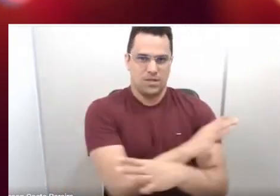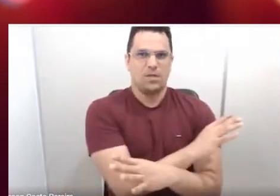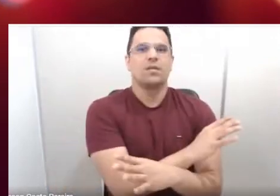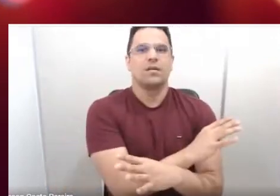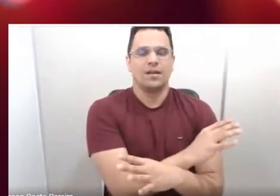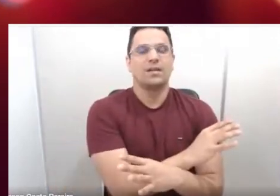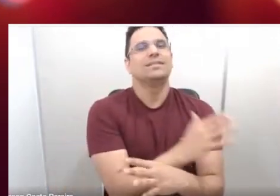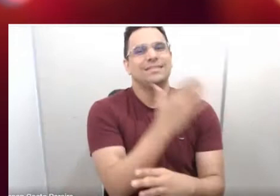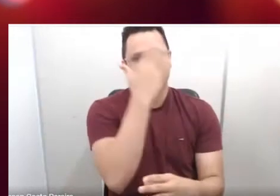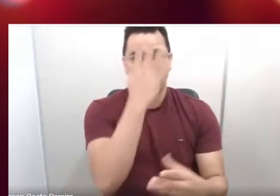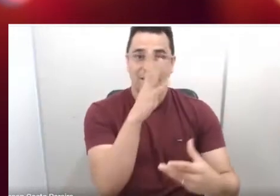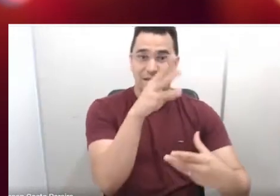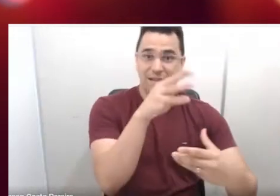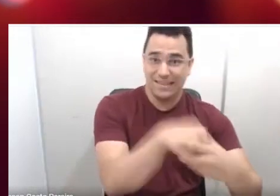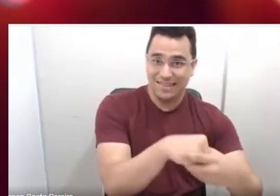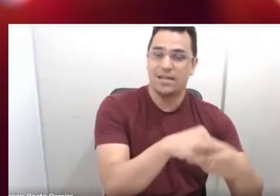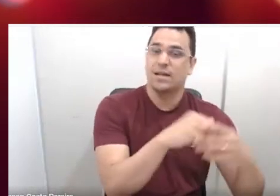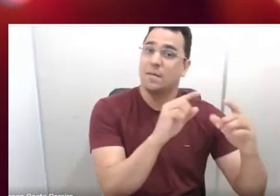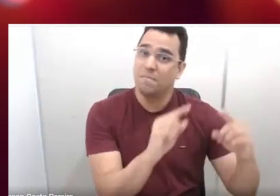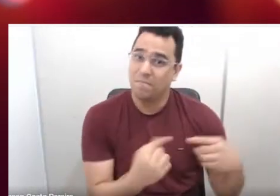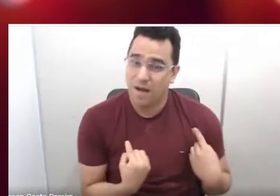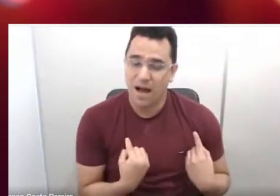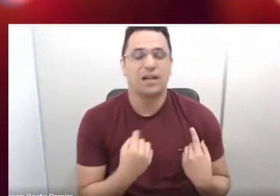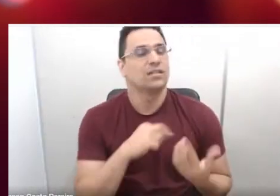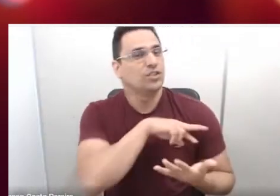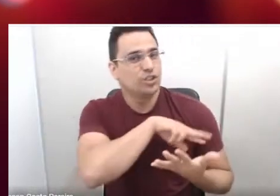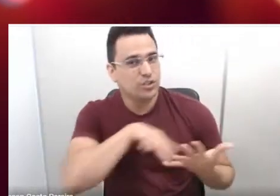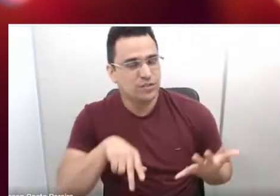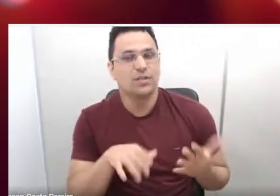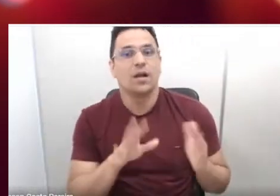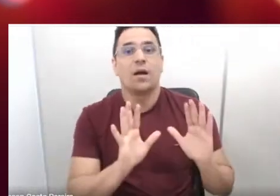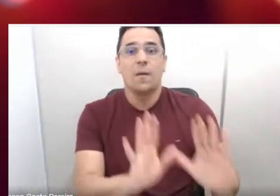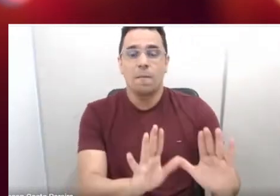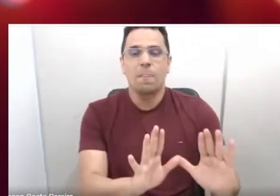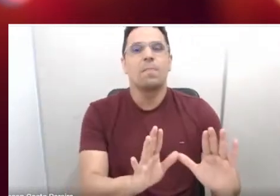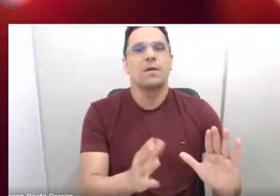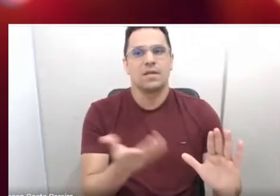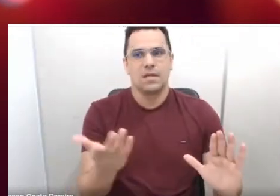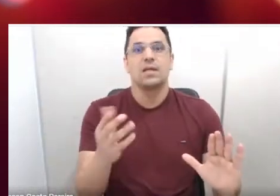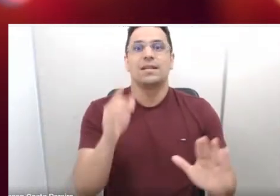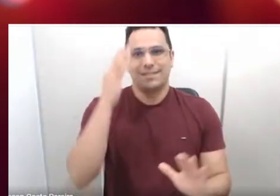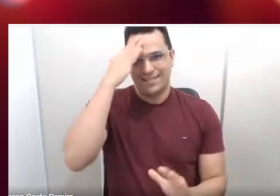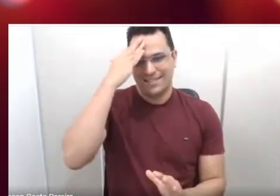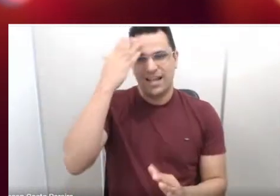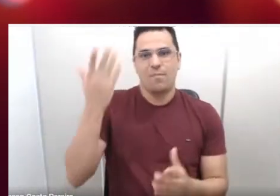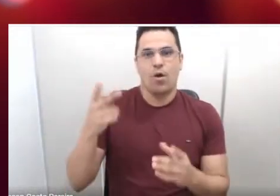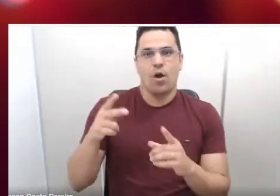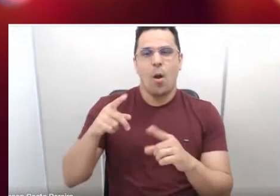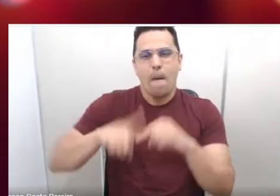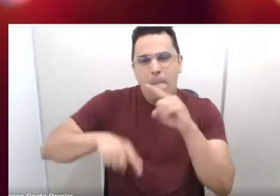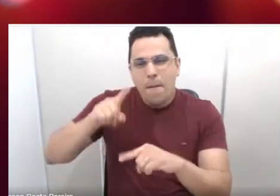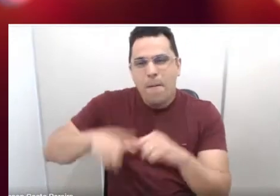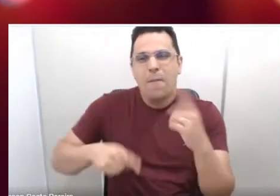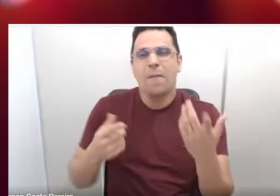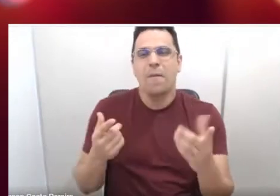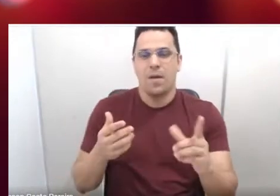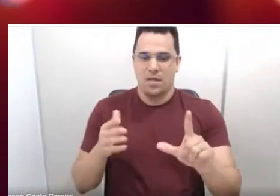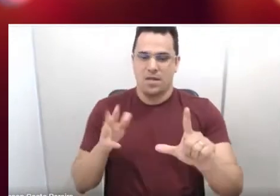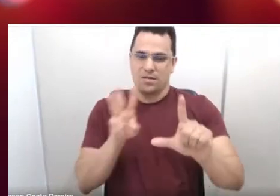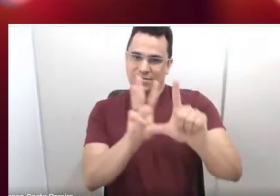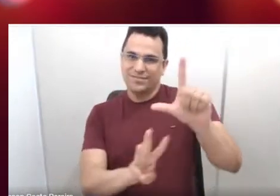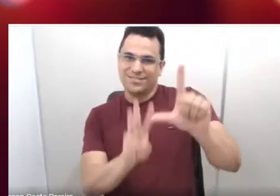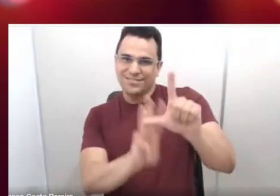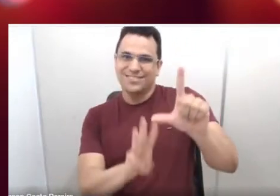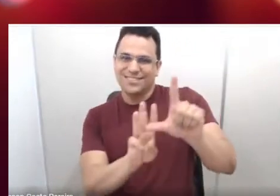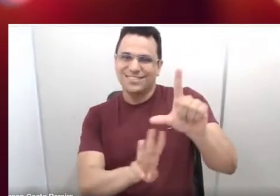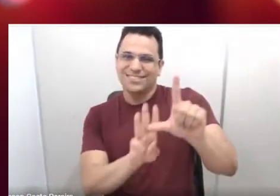essas dificuldades, as nossas atividades utilizaram ferramentas importantes, que foi a utilização do Google Classroom, né, o Google Sala